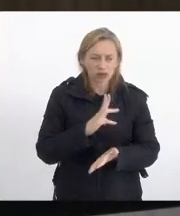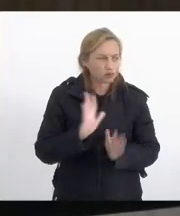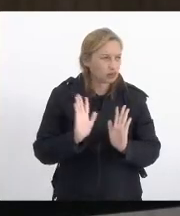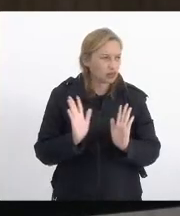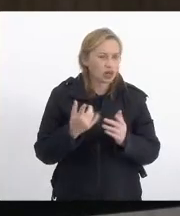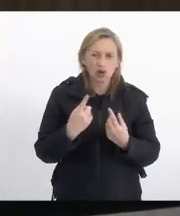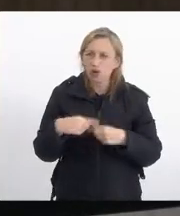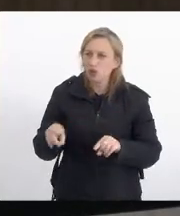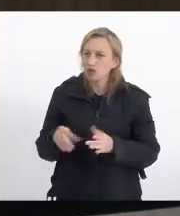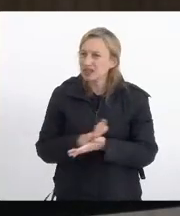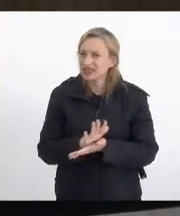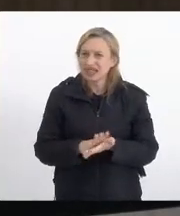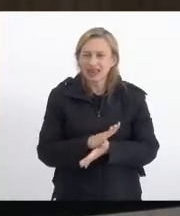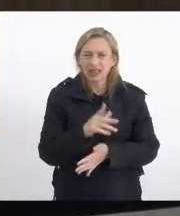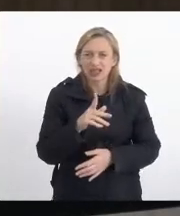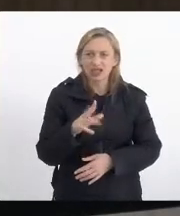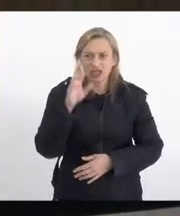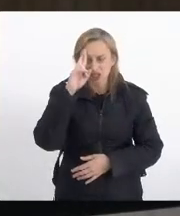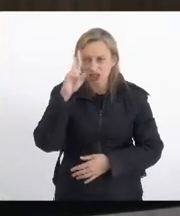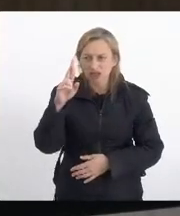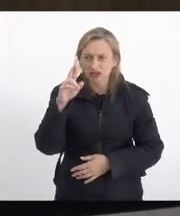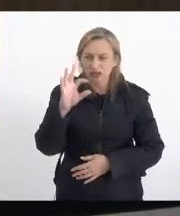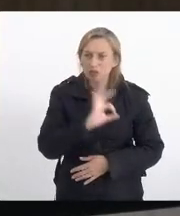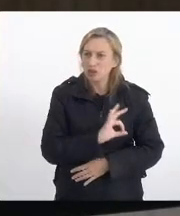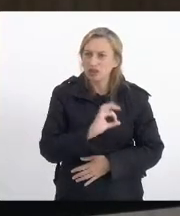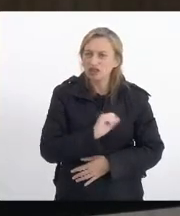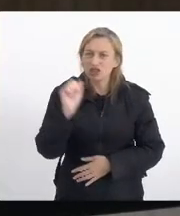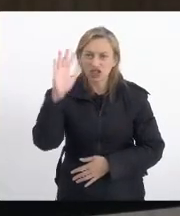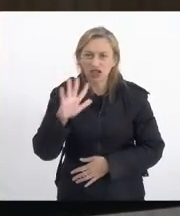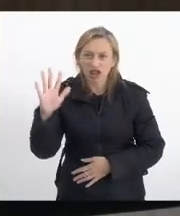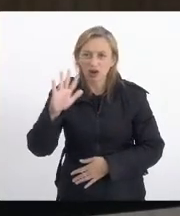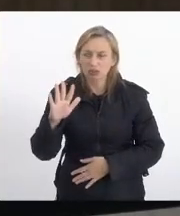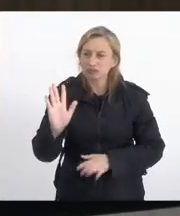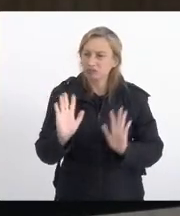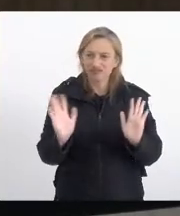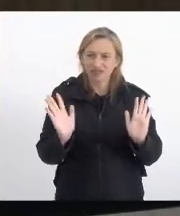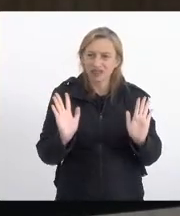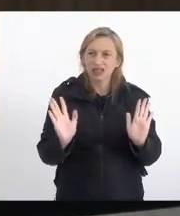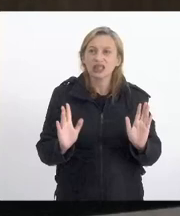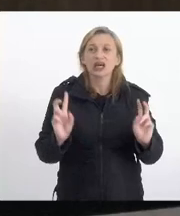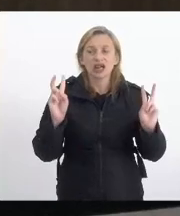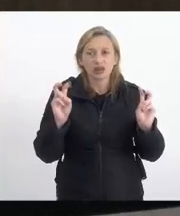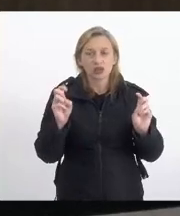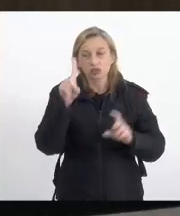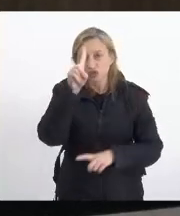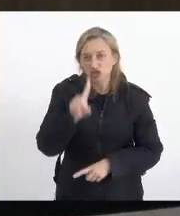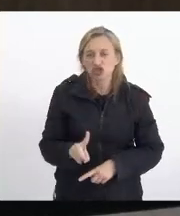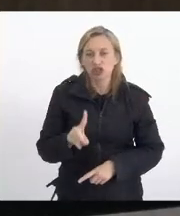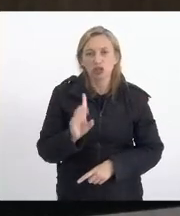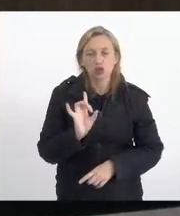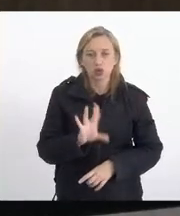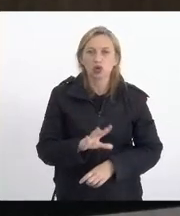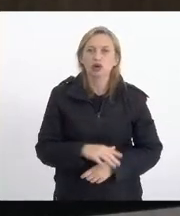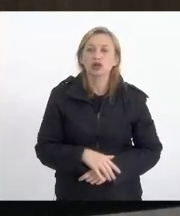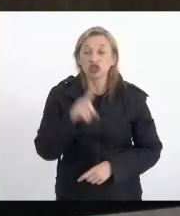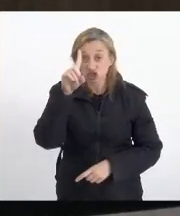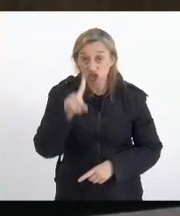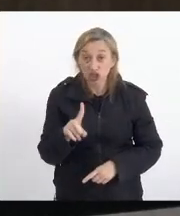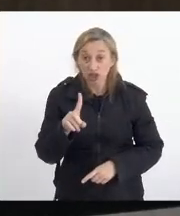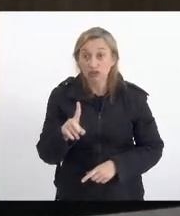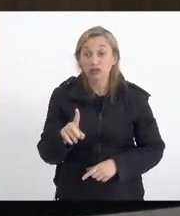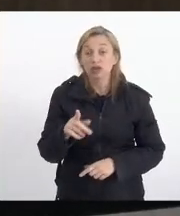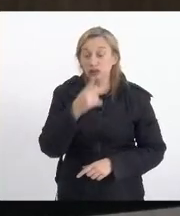ninguém, nem comandante-geral, seja da PEMERG, seja da CBEMERG, e é a questão de direitos. Direito de